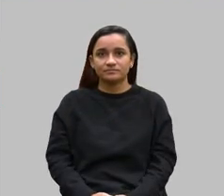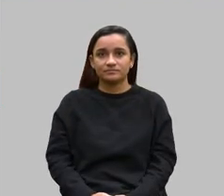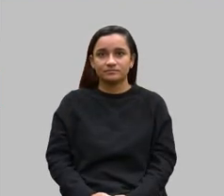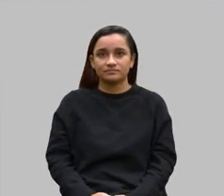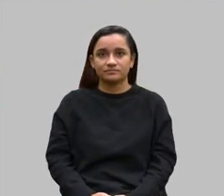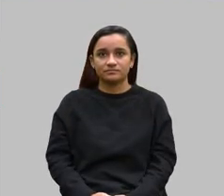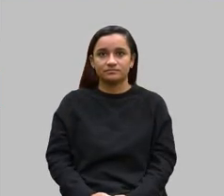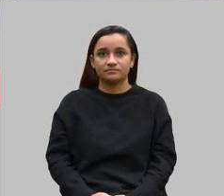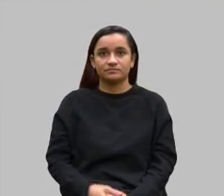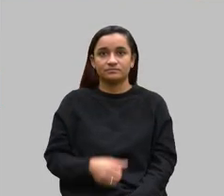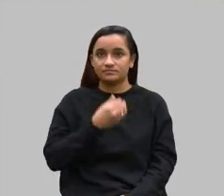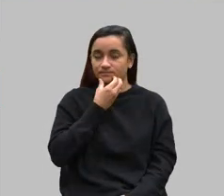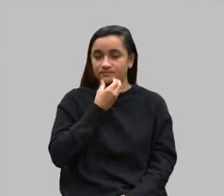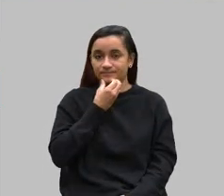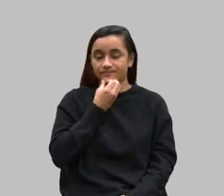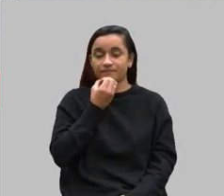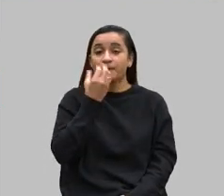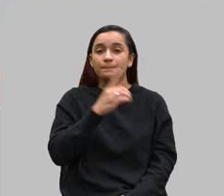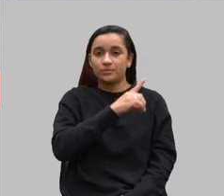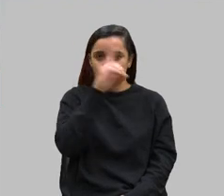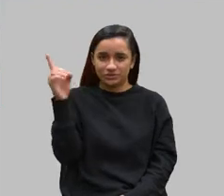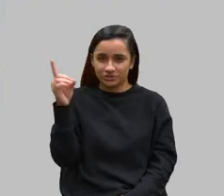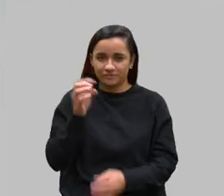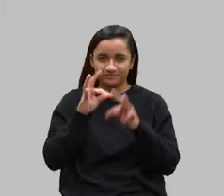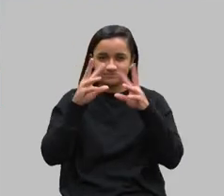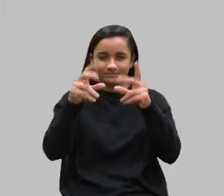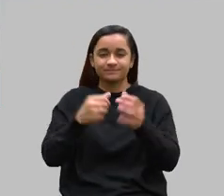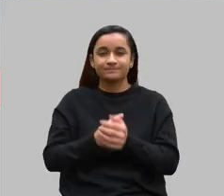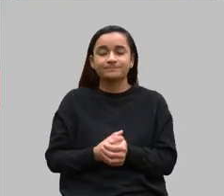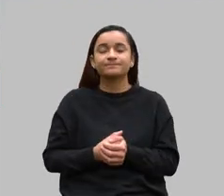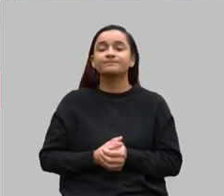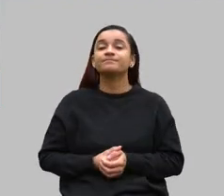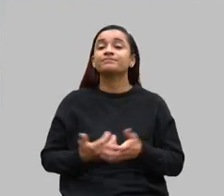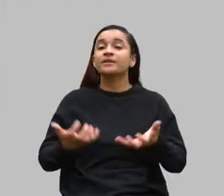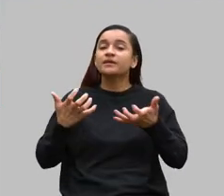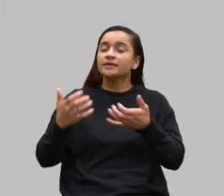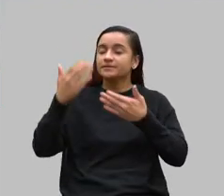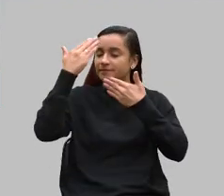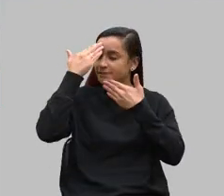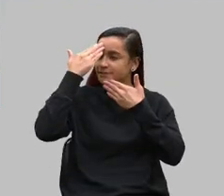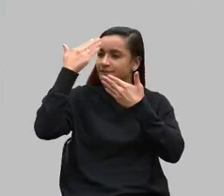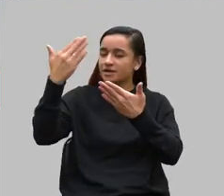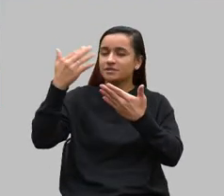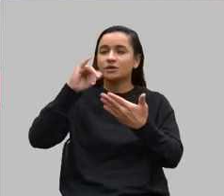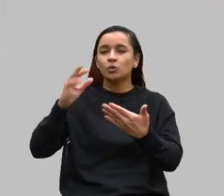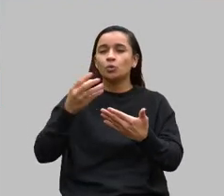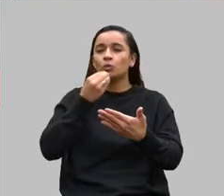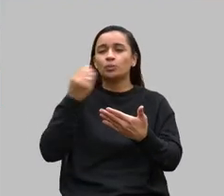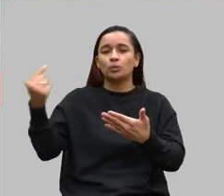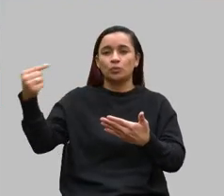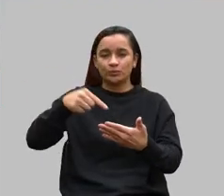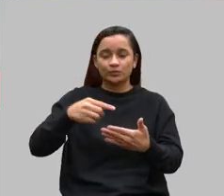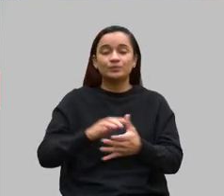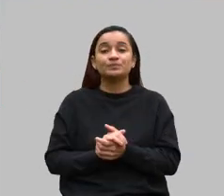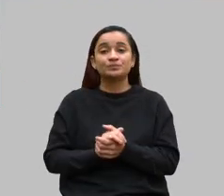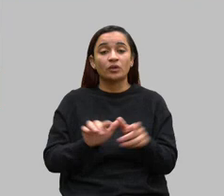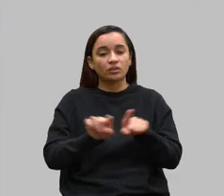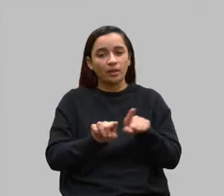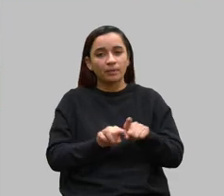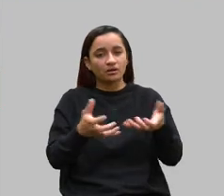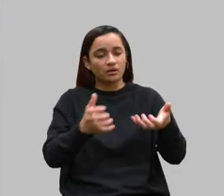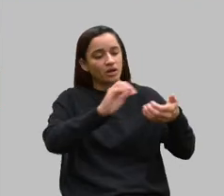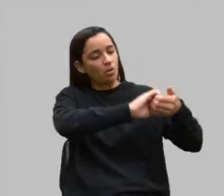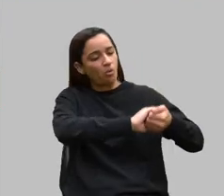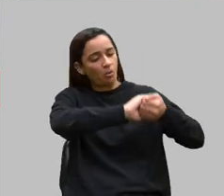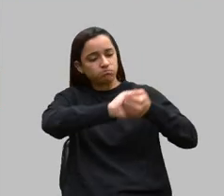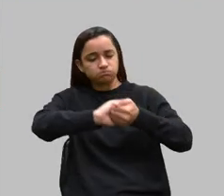todos bom dia a todos Quero aqui agradecer pela oportunidade cumprimentar a mesa que conduz os